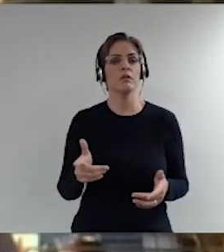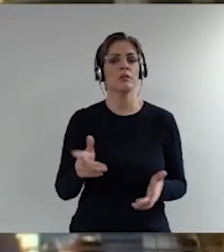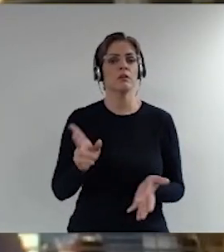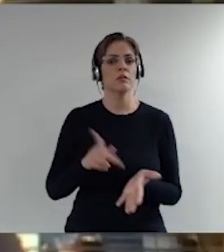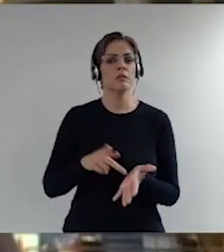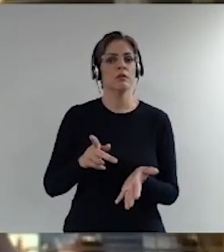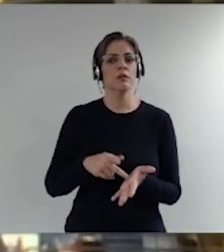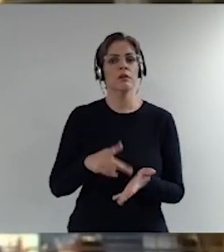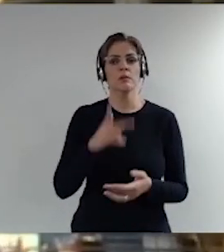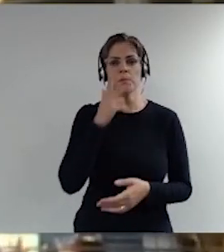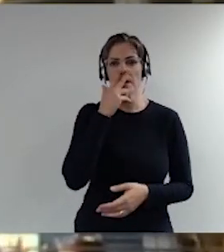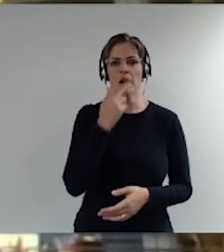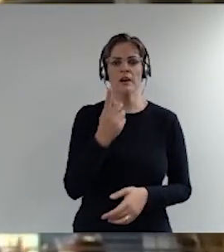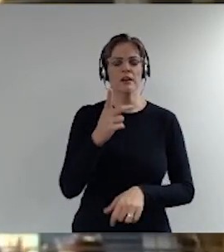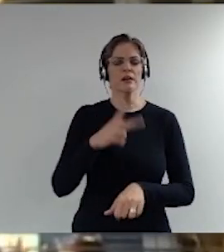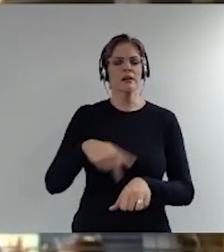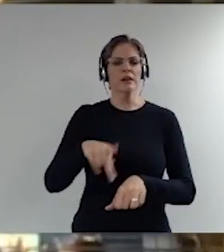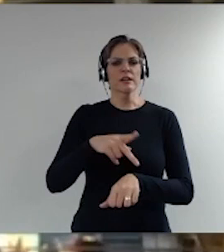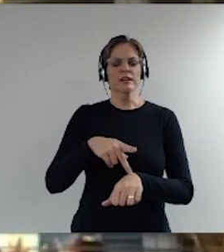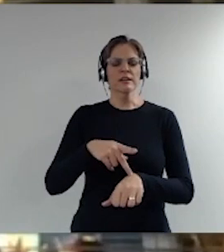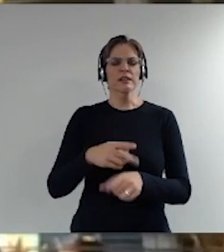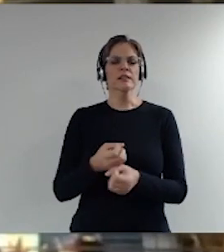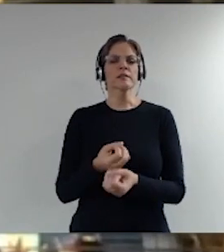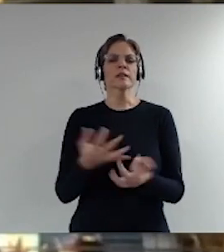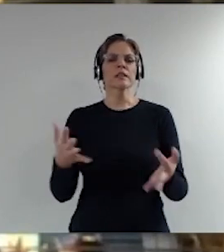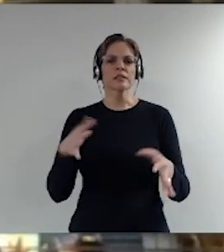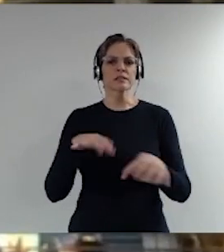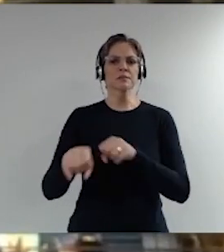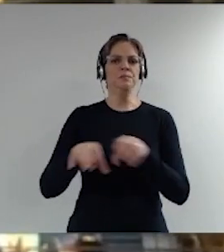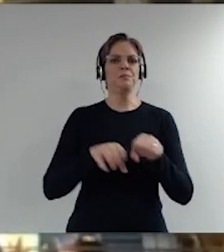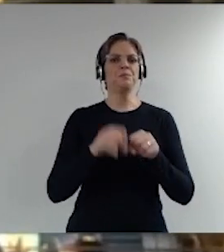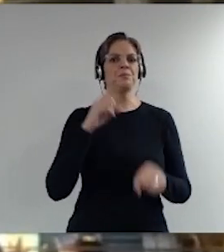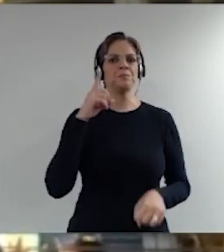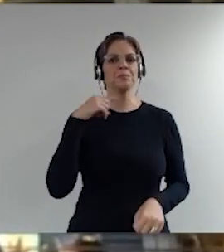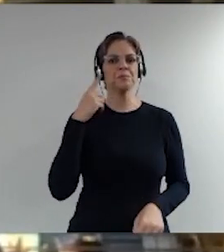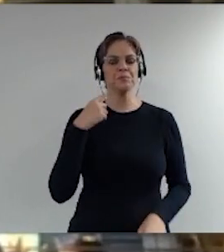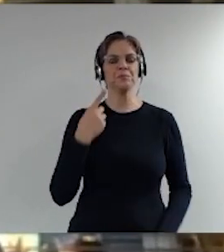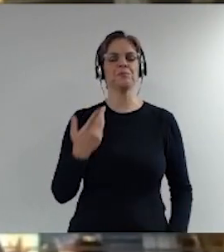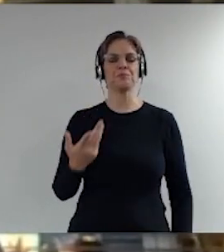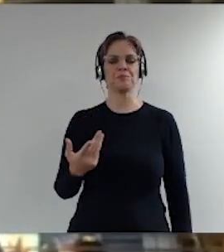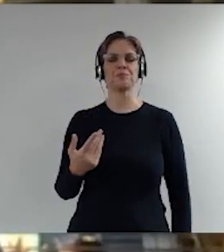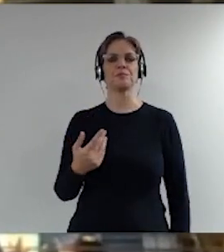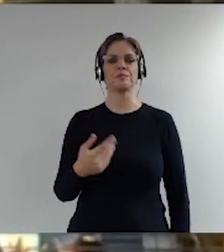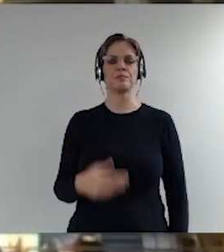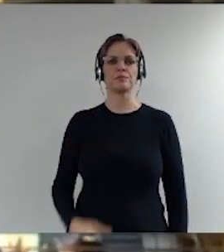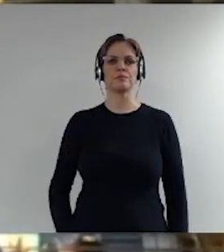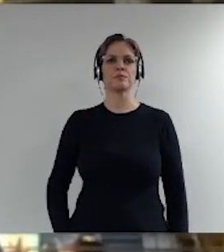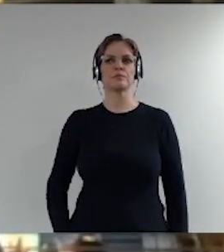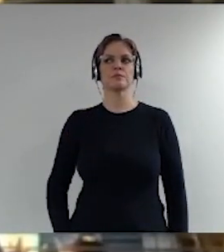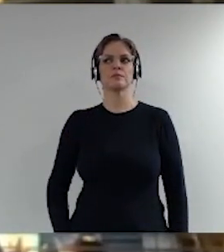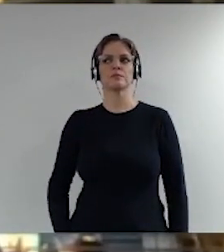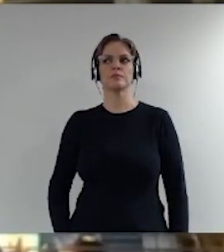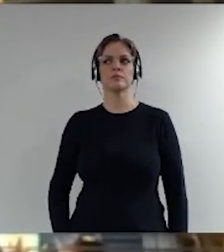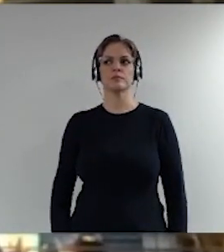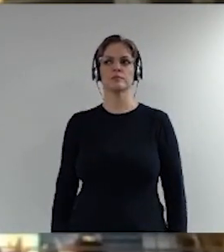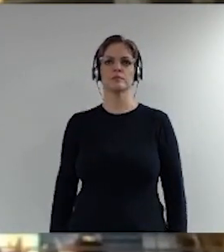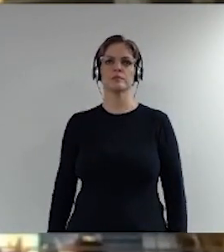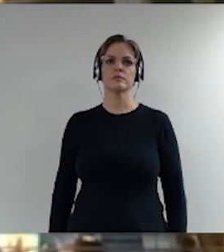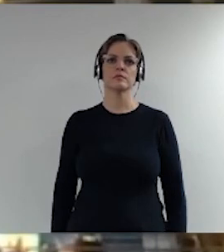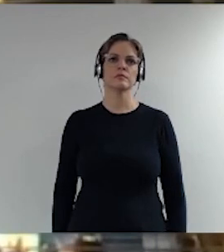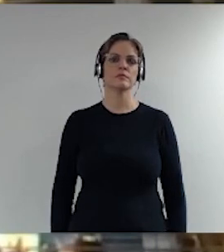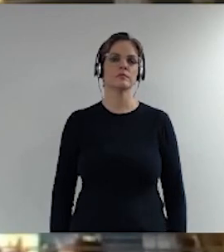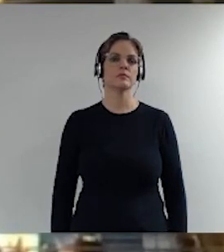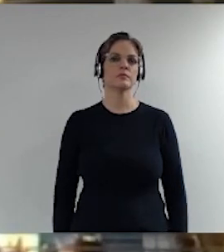nação jurídica hoje no Brasil, né, o qual a gente está criando. Como consequência disso, nós temos